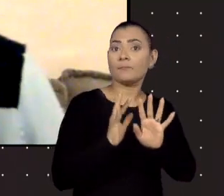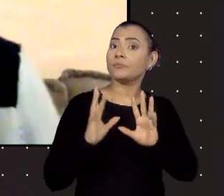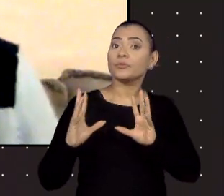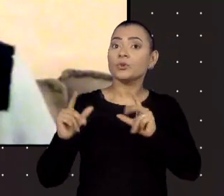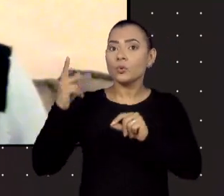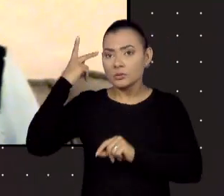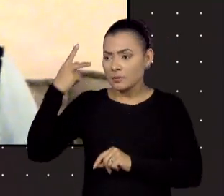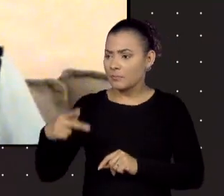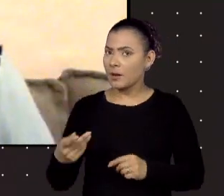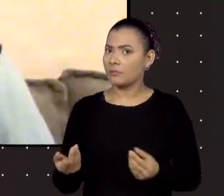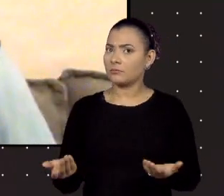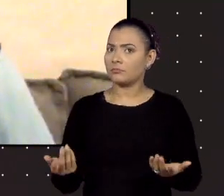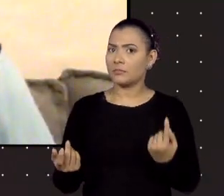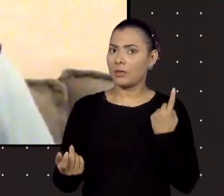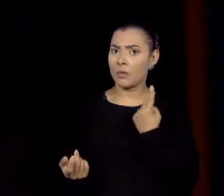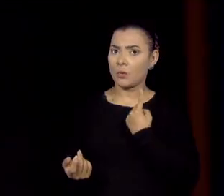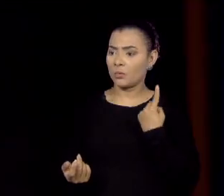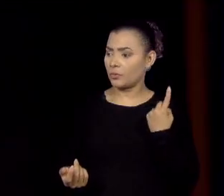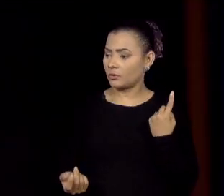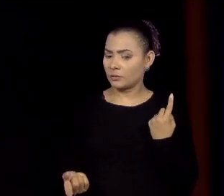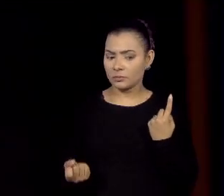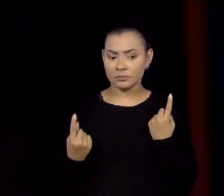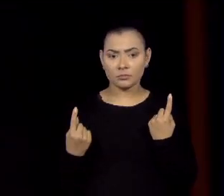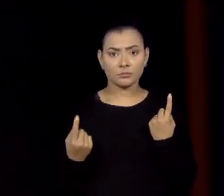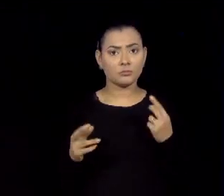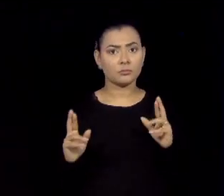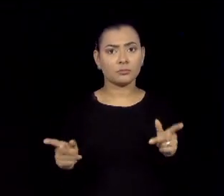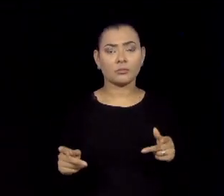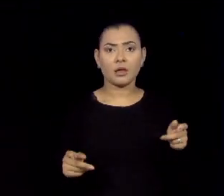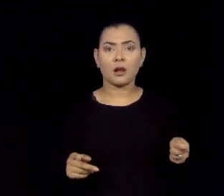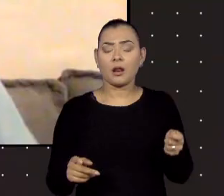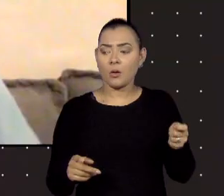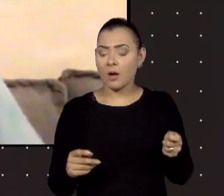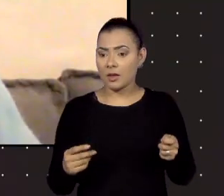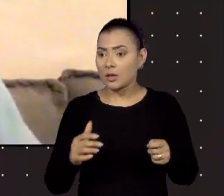Paulo, eu caipirão, admirado, né? De São Paulo.